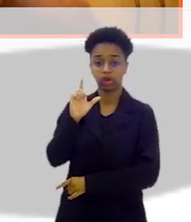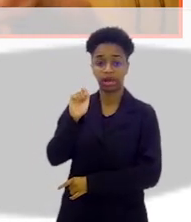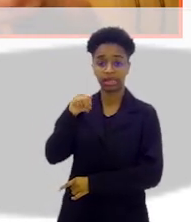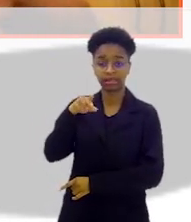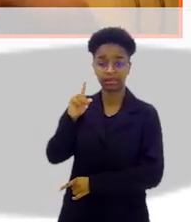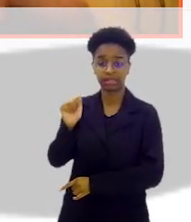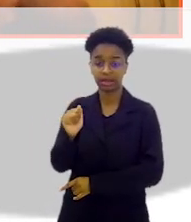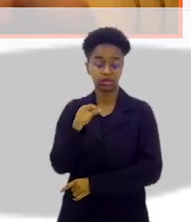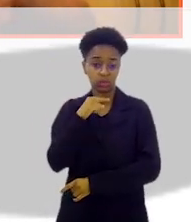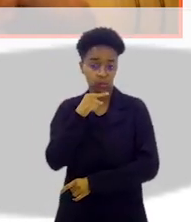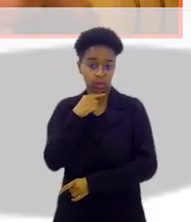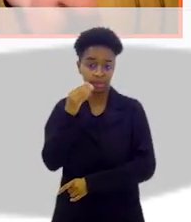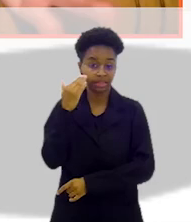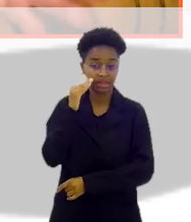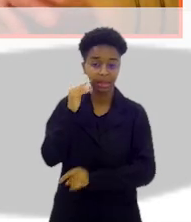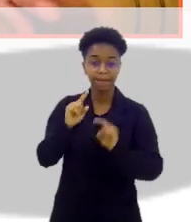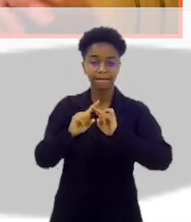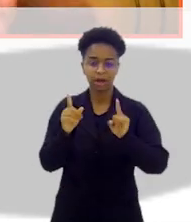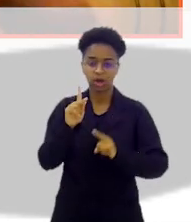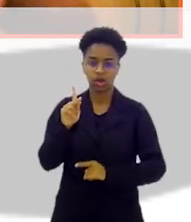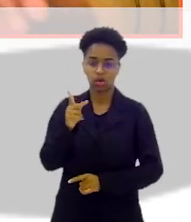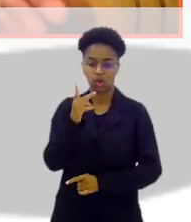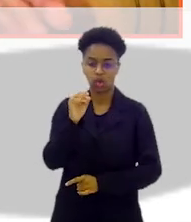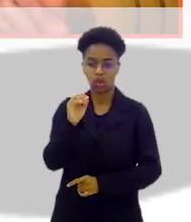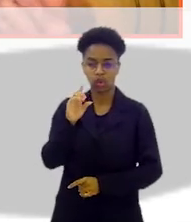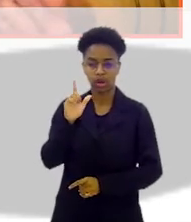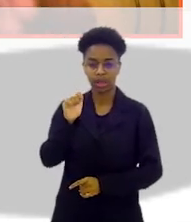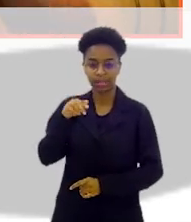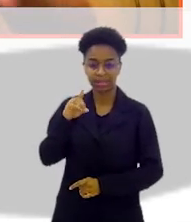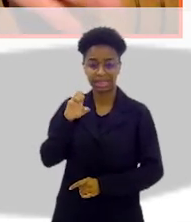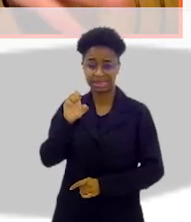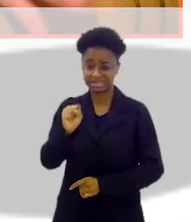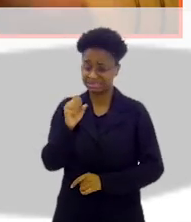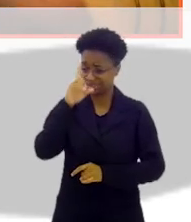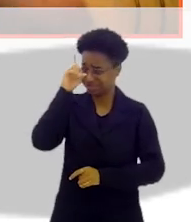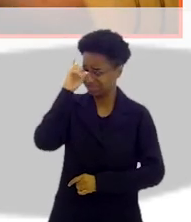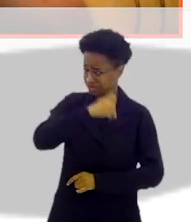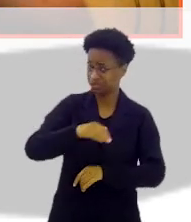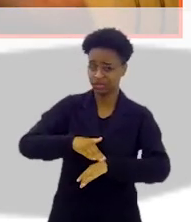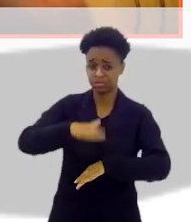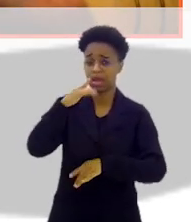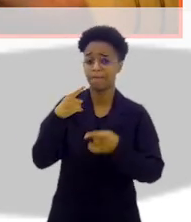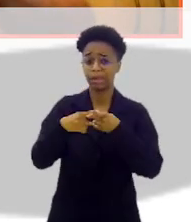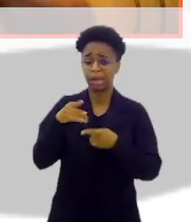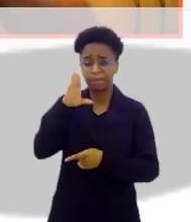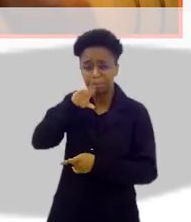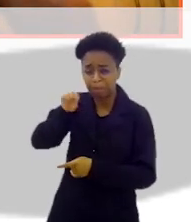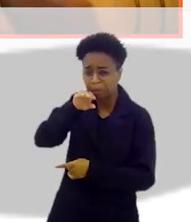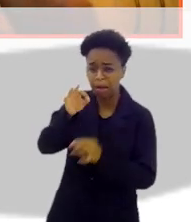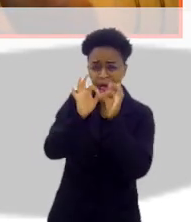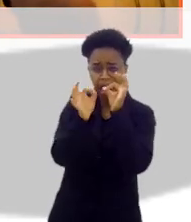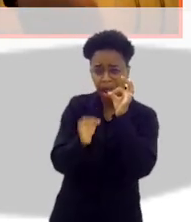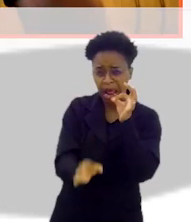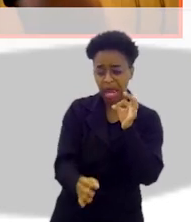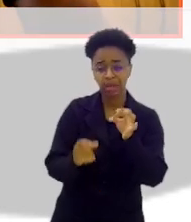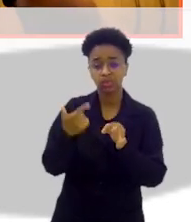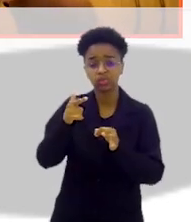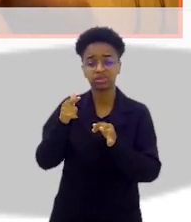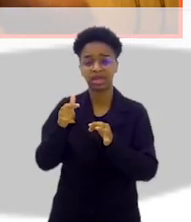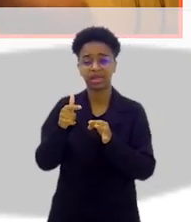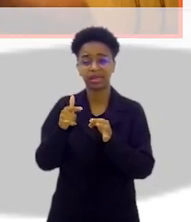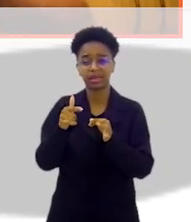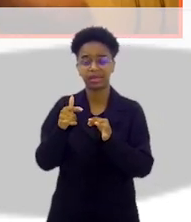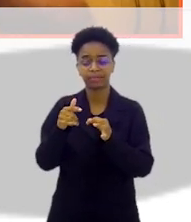holandeses de não se entenderem muito bem, mas holandês dá para perceber que é difícil, porque ele não respira para conversar. Ele faz